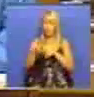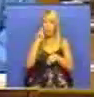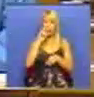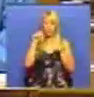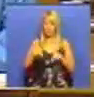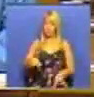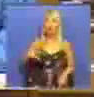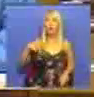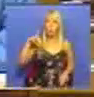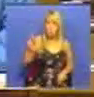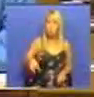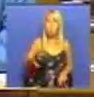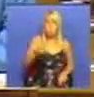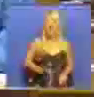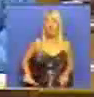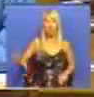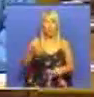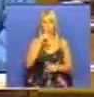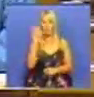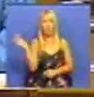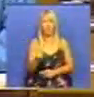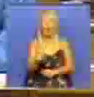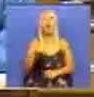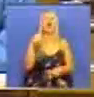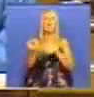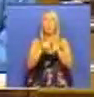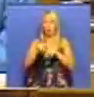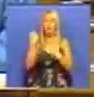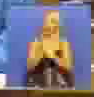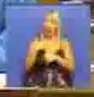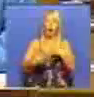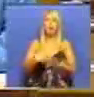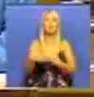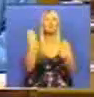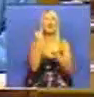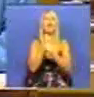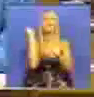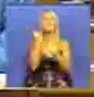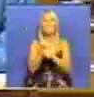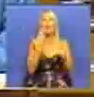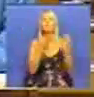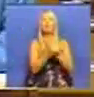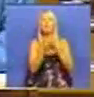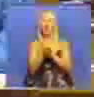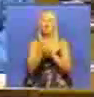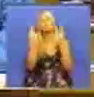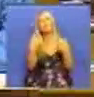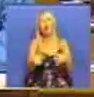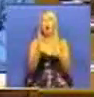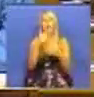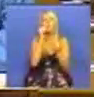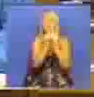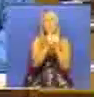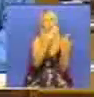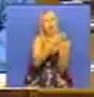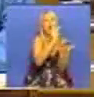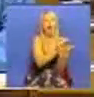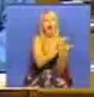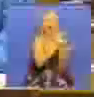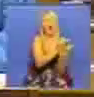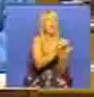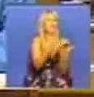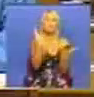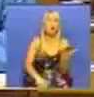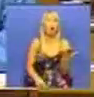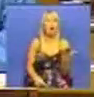país são débeis. As políticas ativas de emprego, na maioria dos casos, não passam do papel. O currículo